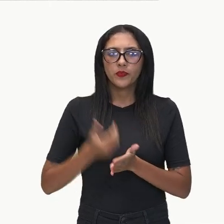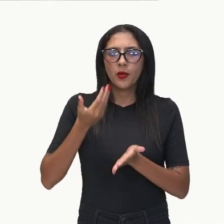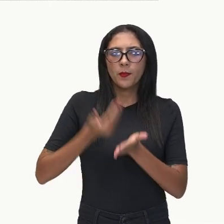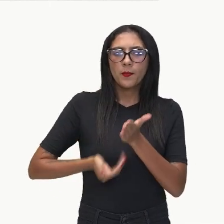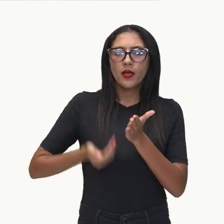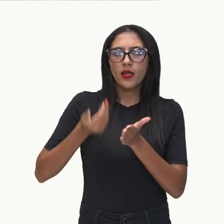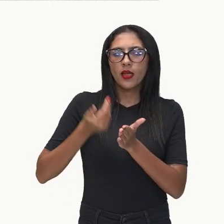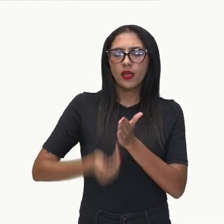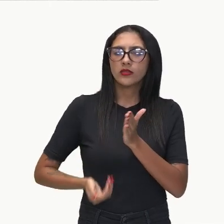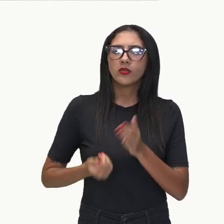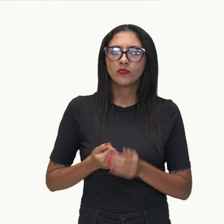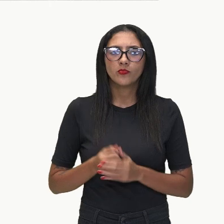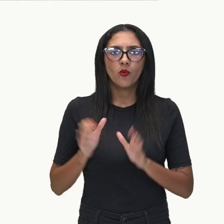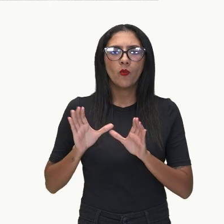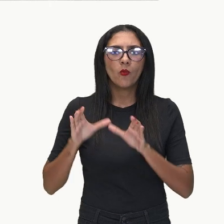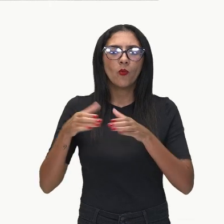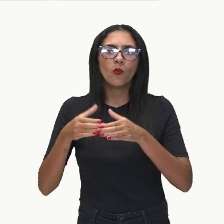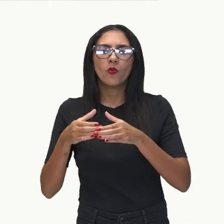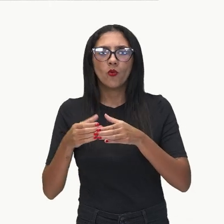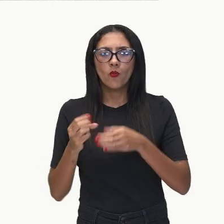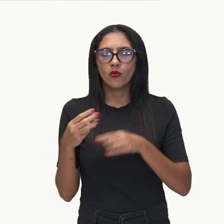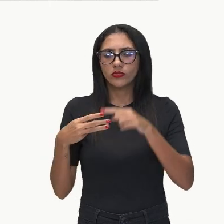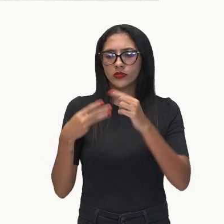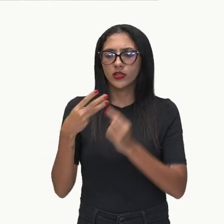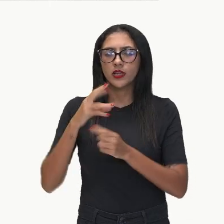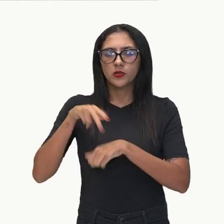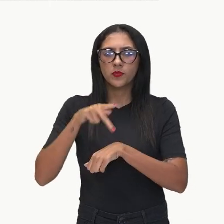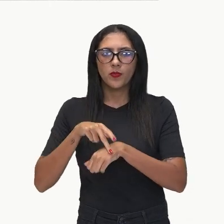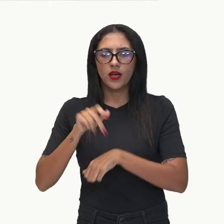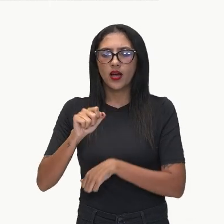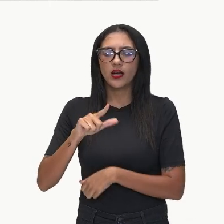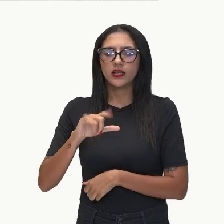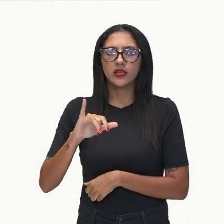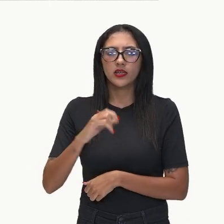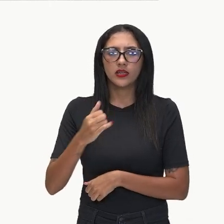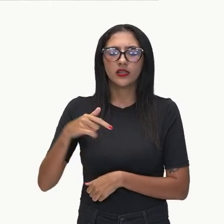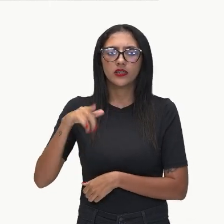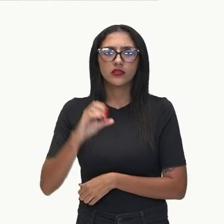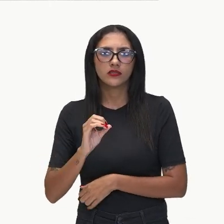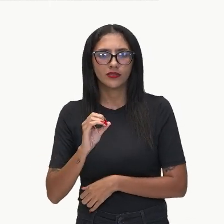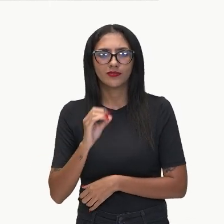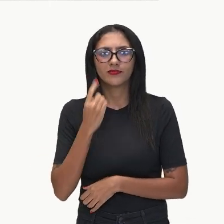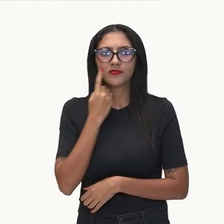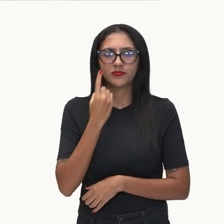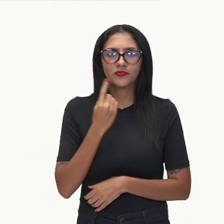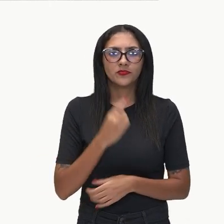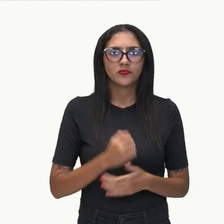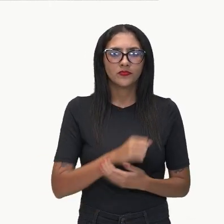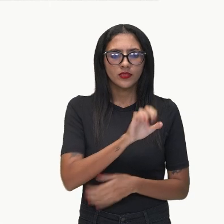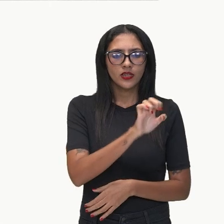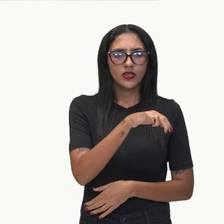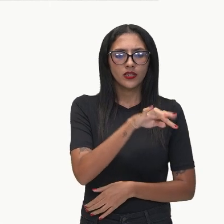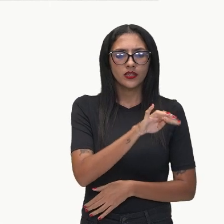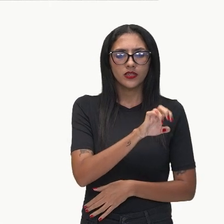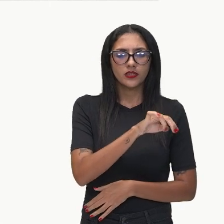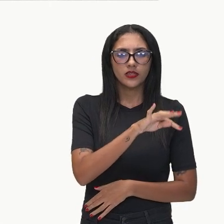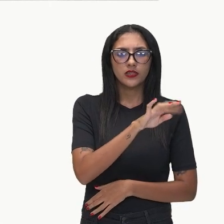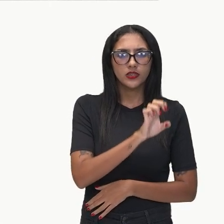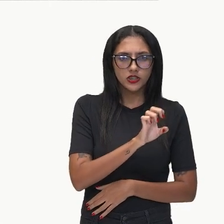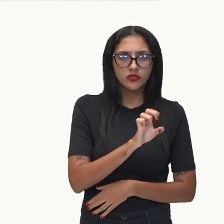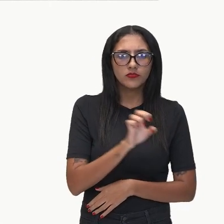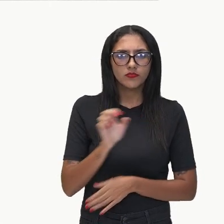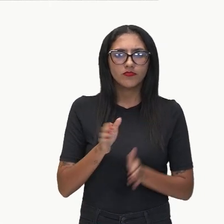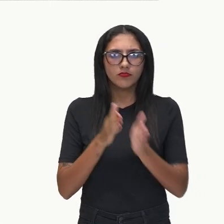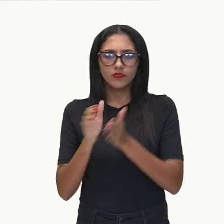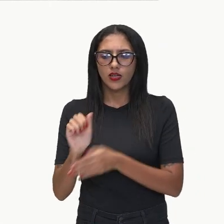Tríplice Aliança. Então aqui a gente vê Tríplice Entente, E nós tivemos lá, né, conforme